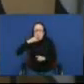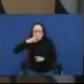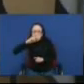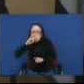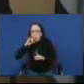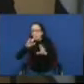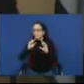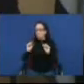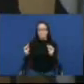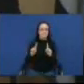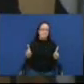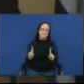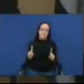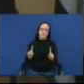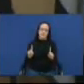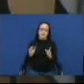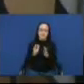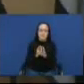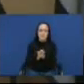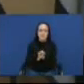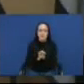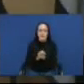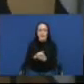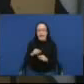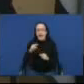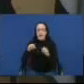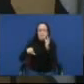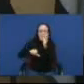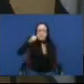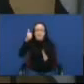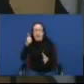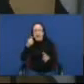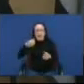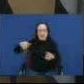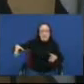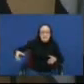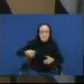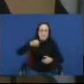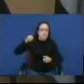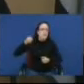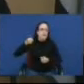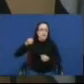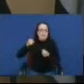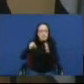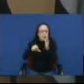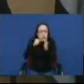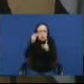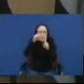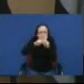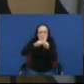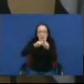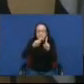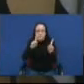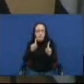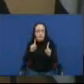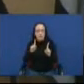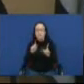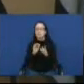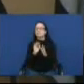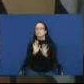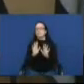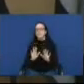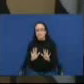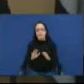ou esse tipo de bebida, aquele tipo de bebida, no primeiro trimestre, no segundo trimestre. Não. Né? Não dá para a gente dizer